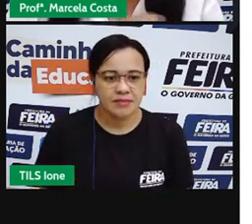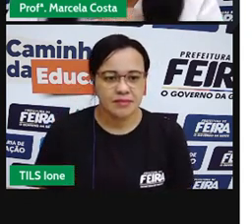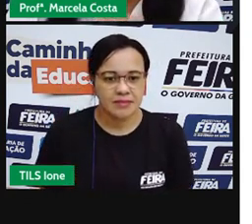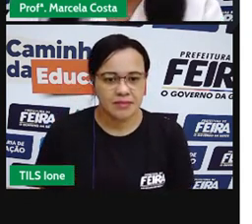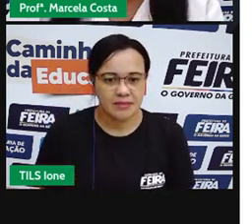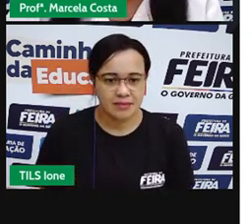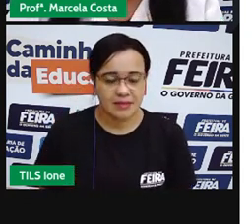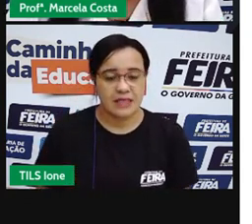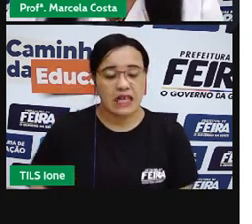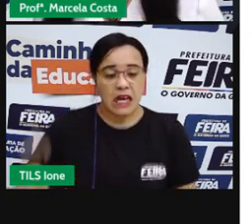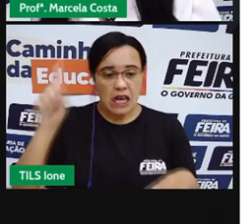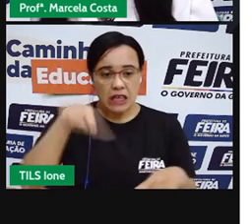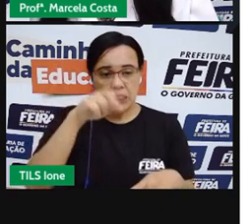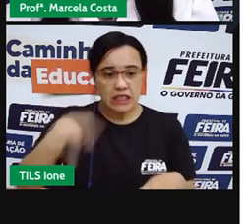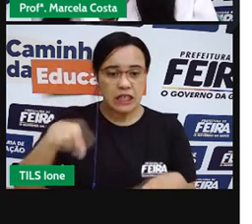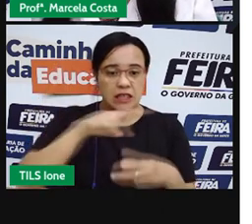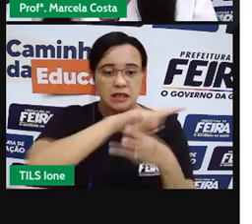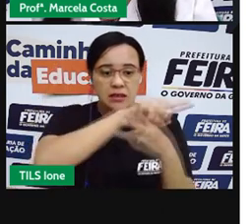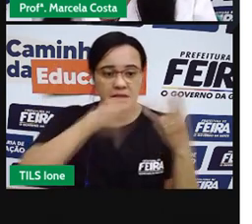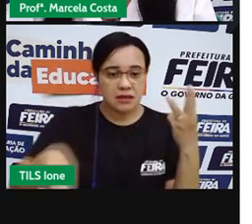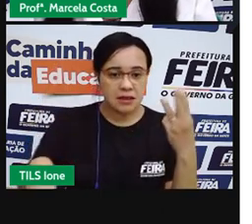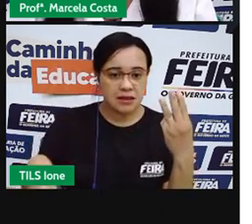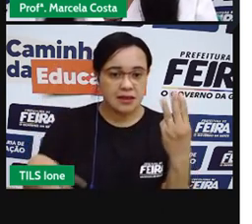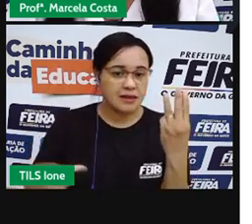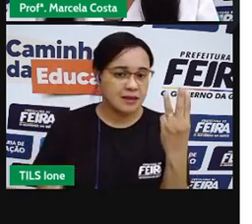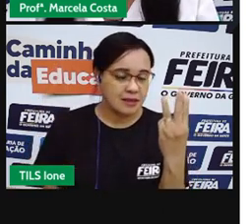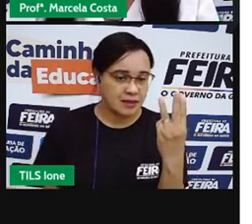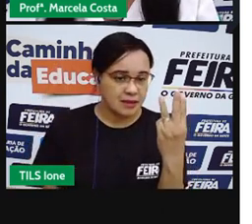risquei aqui 3. Com quanto que ficou?